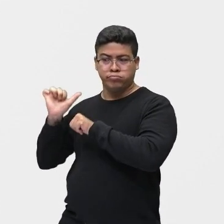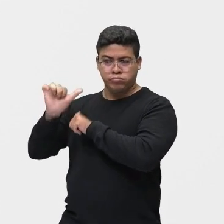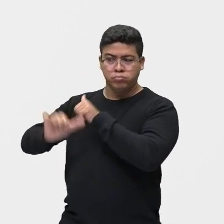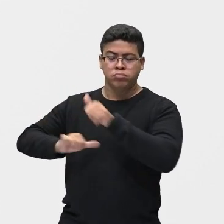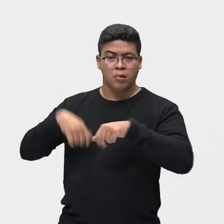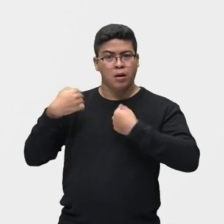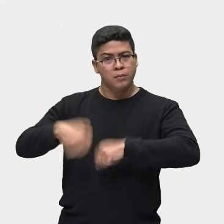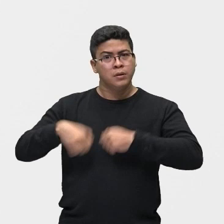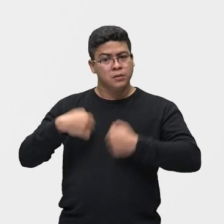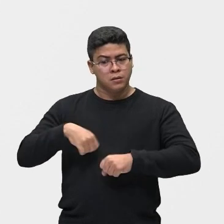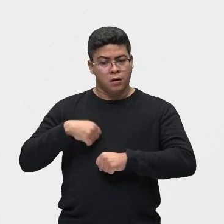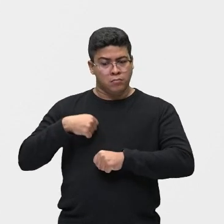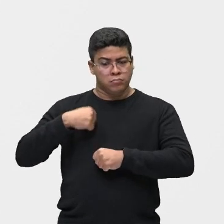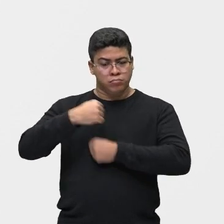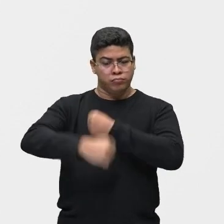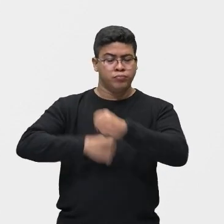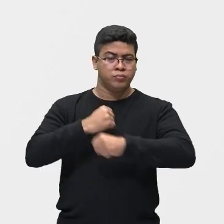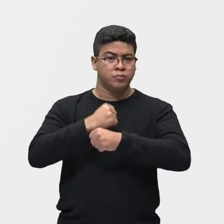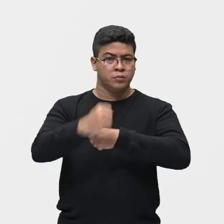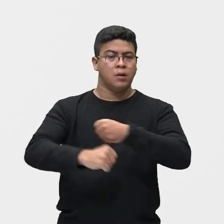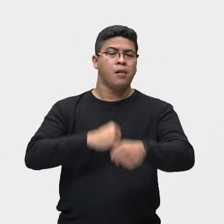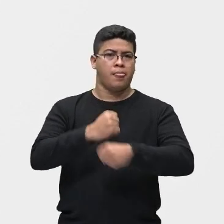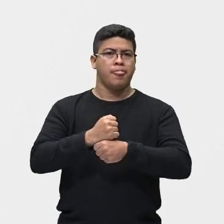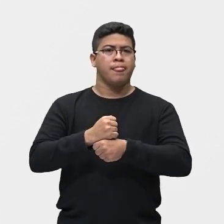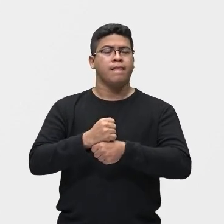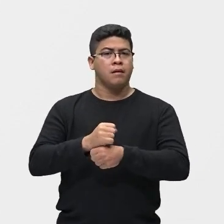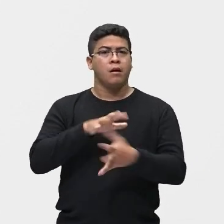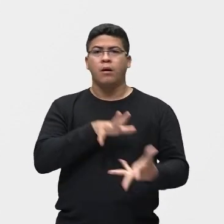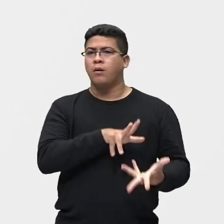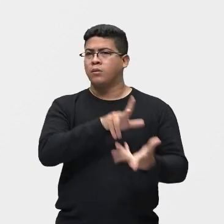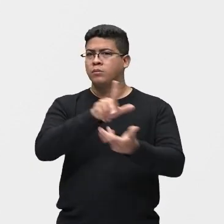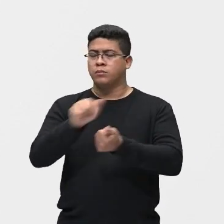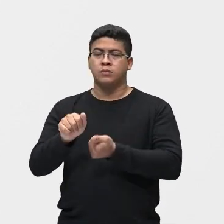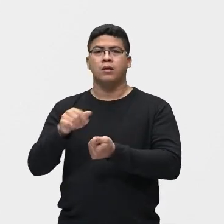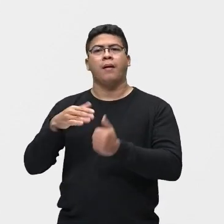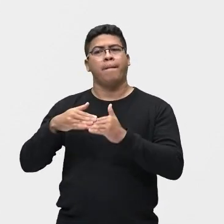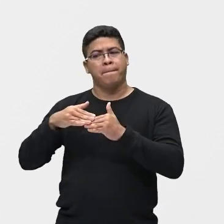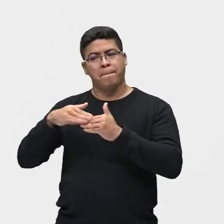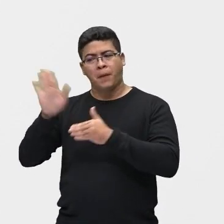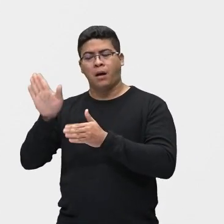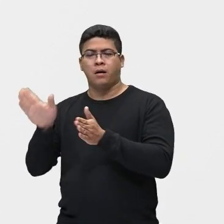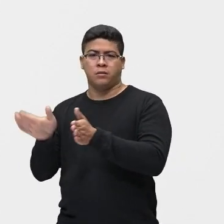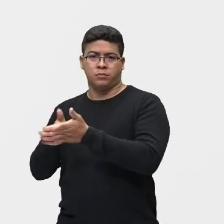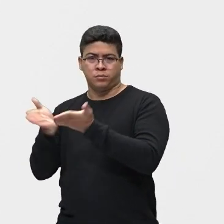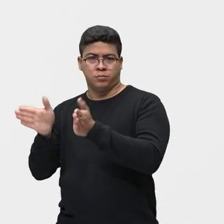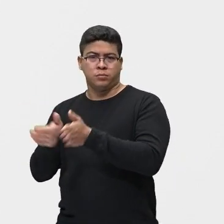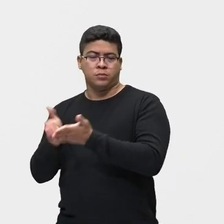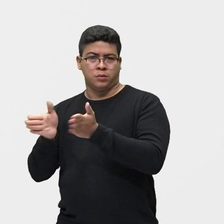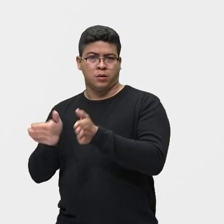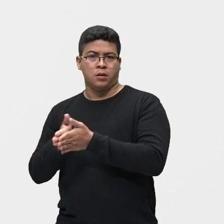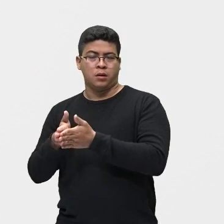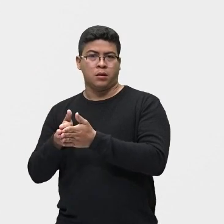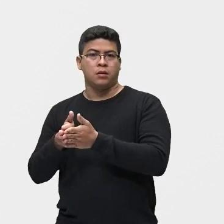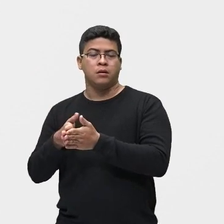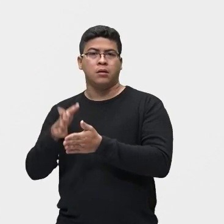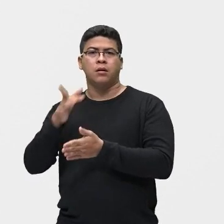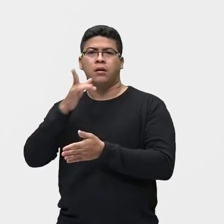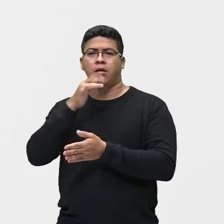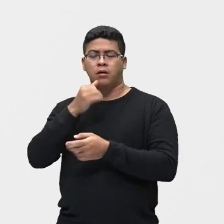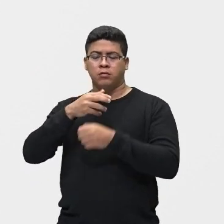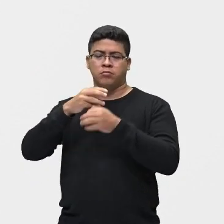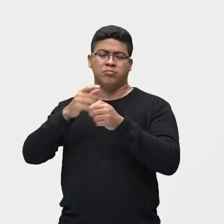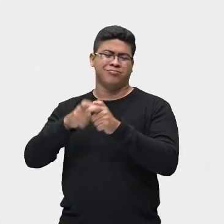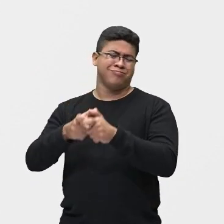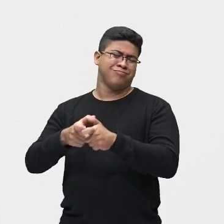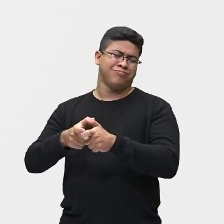valores. Hoje, o mundo é de mares de pobres e ilhas de ricos. Tem que ser feita uma